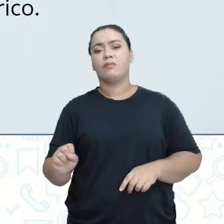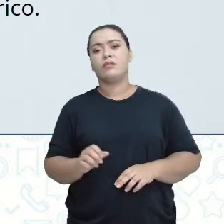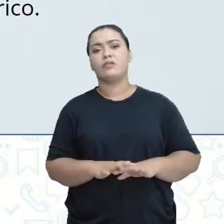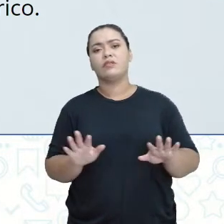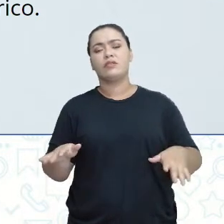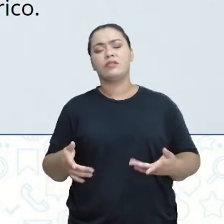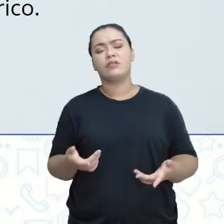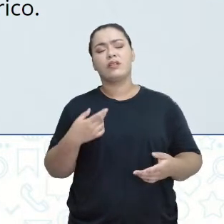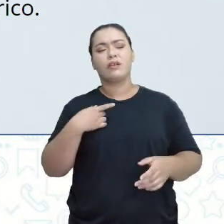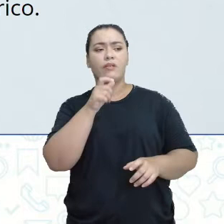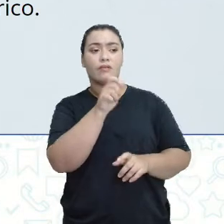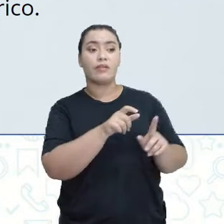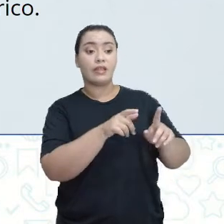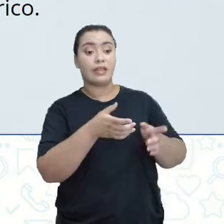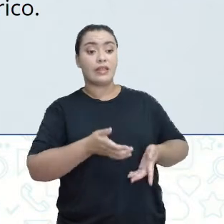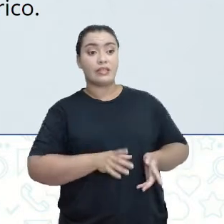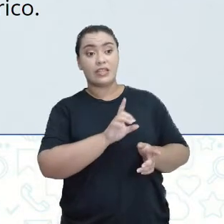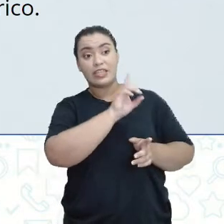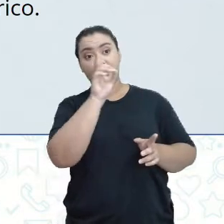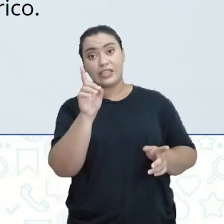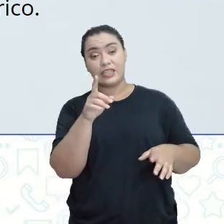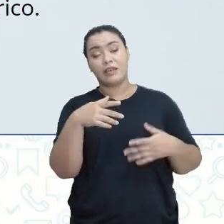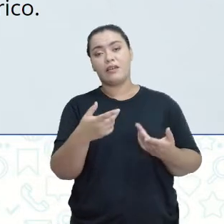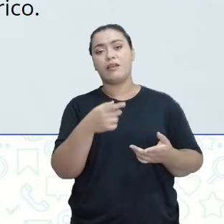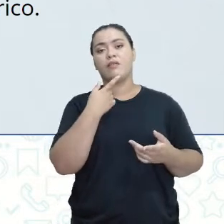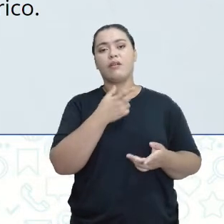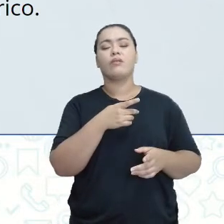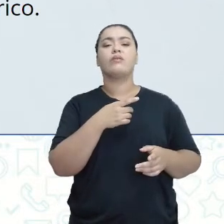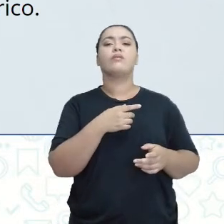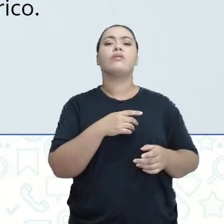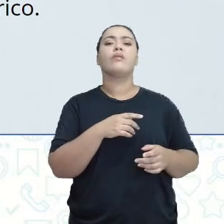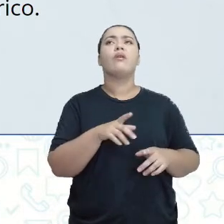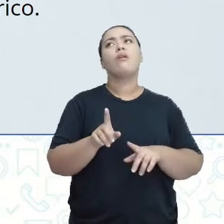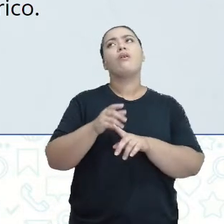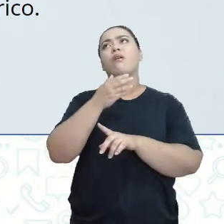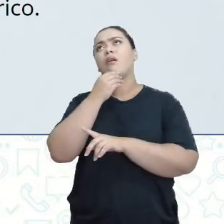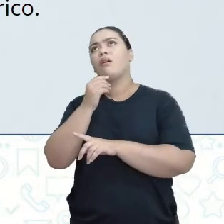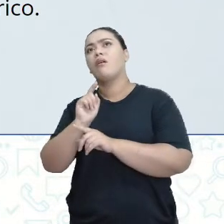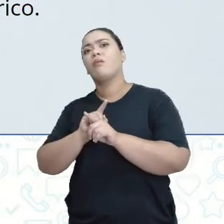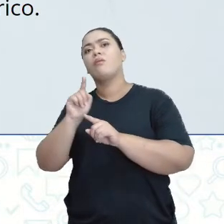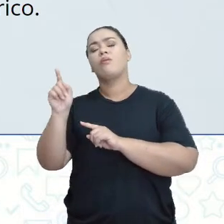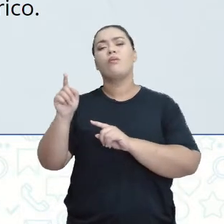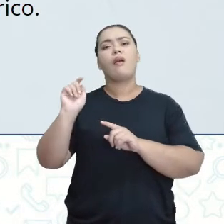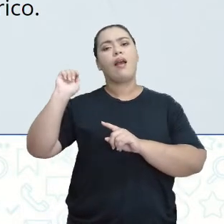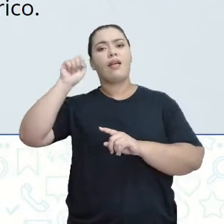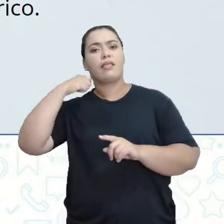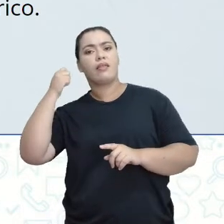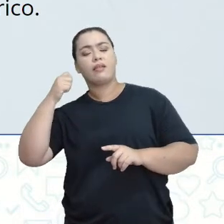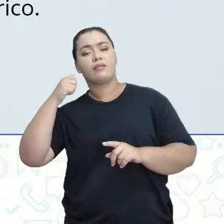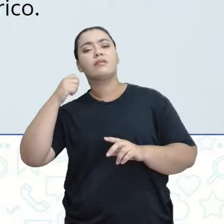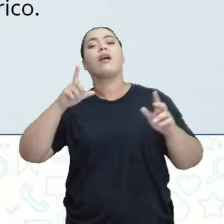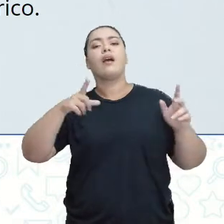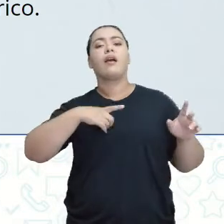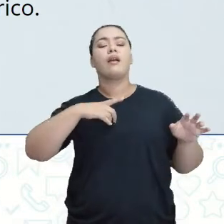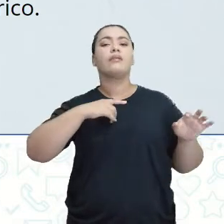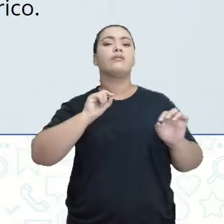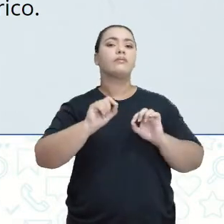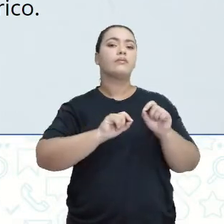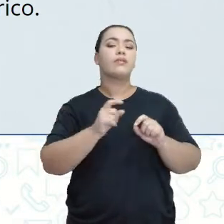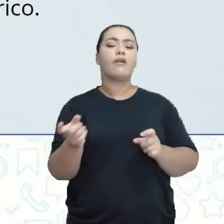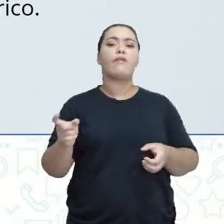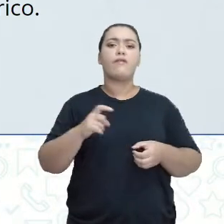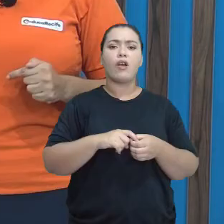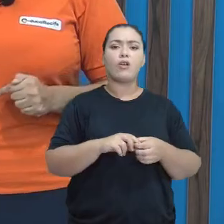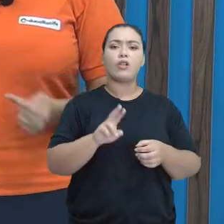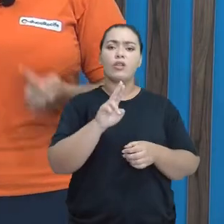fulano de tal nasceu tal dia, então ele, o homem, o artista, então a gente vai fazendo esse movimento de